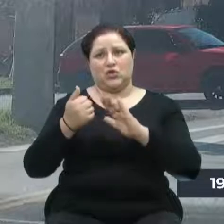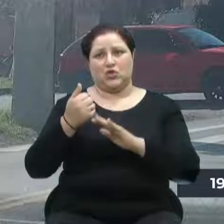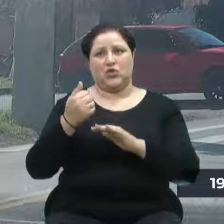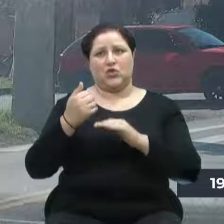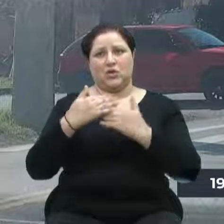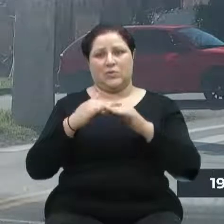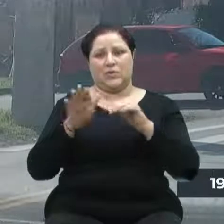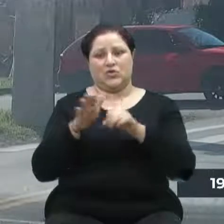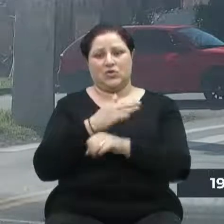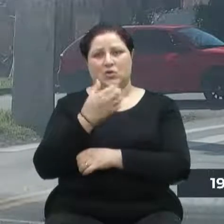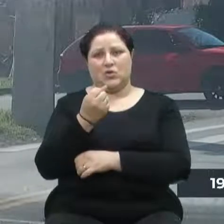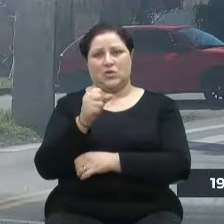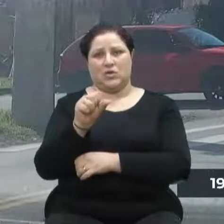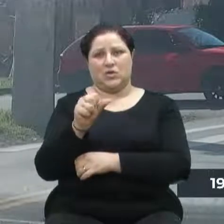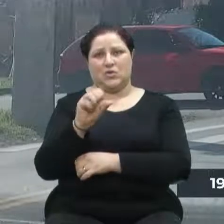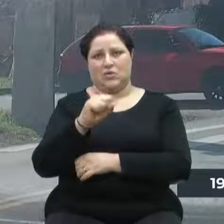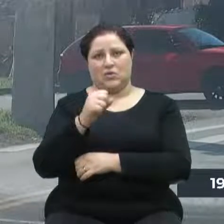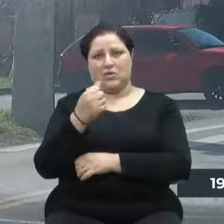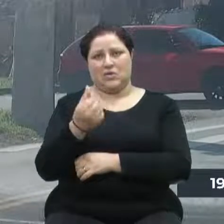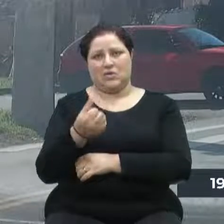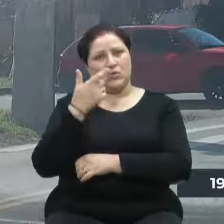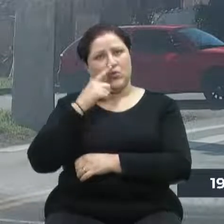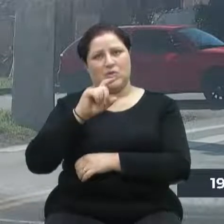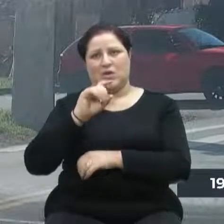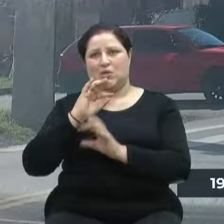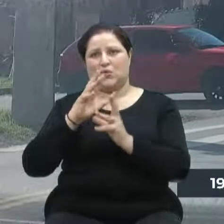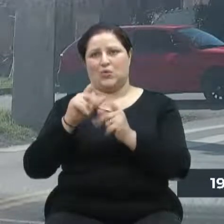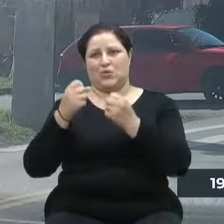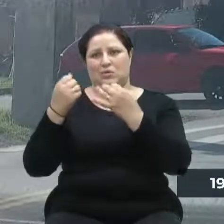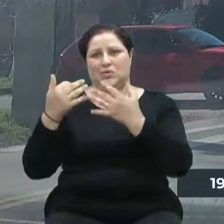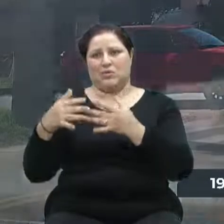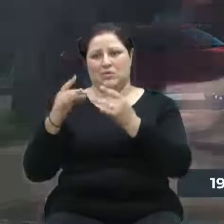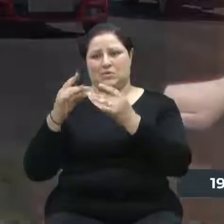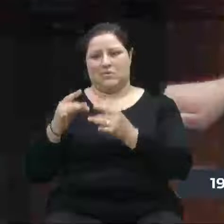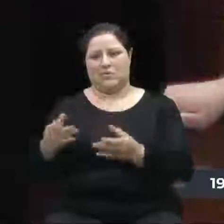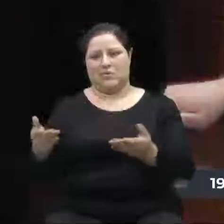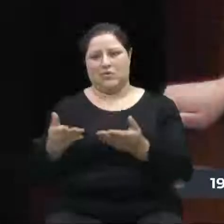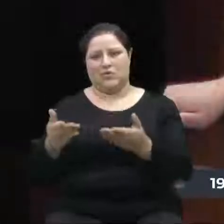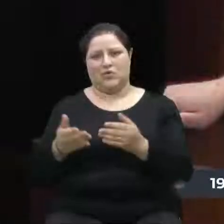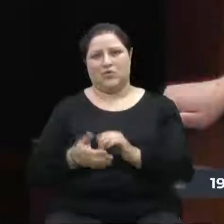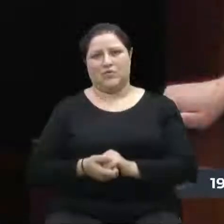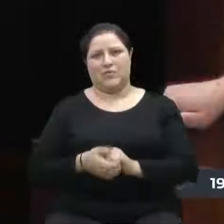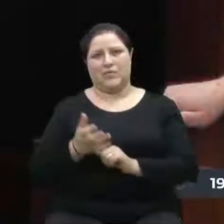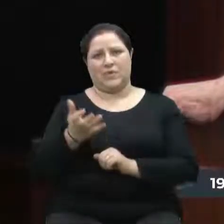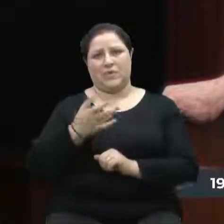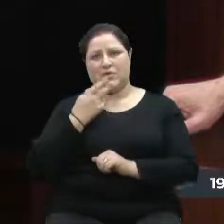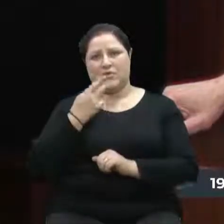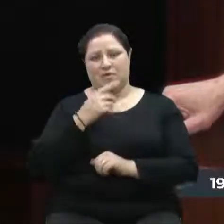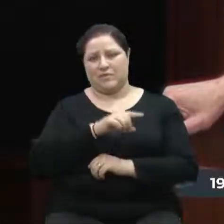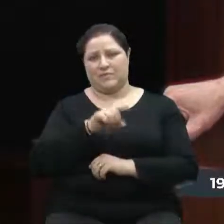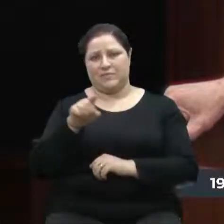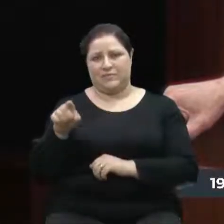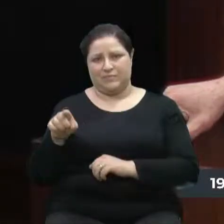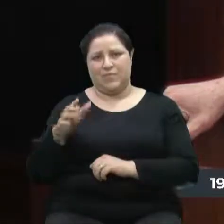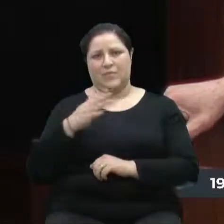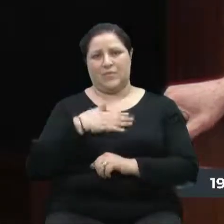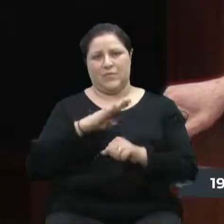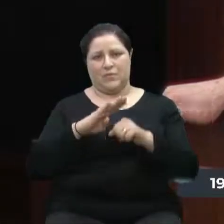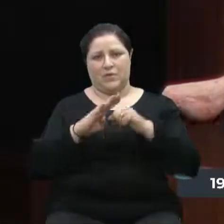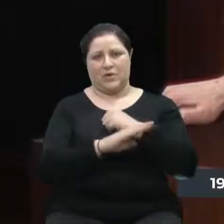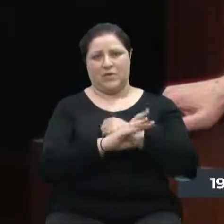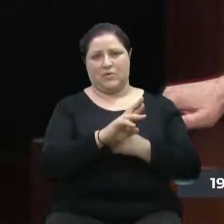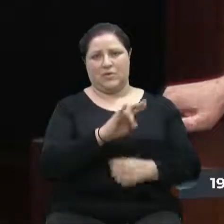Eu não vou conseguir falar tudo hoje, mas enfim. Eu quero dizer para vocês assim, pessoal, que o Risso precisa de uma